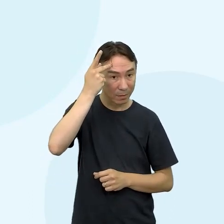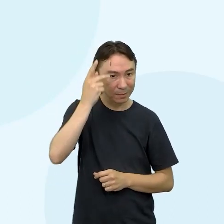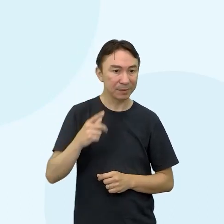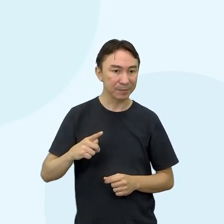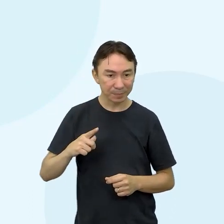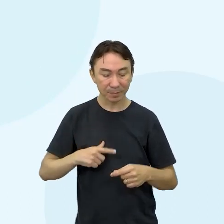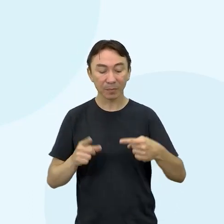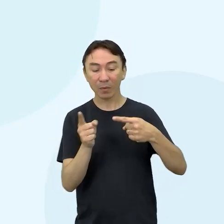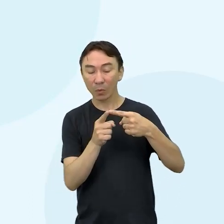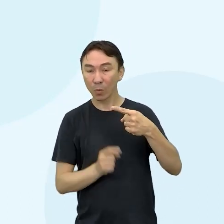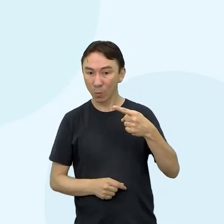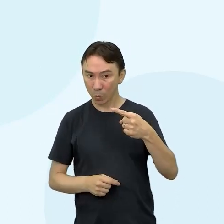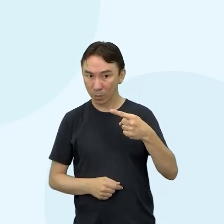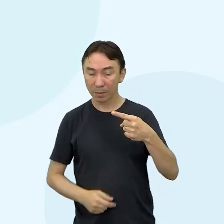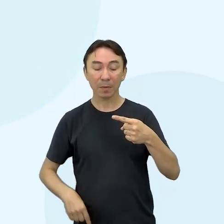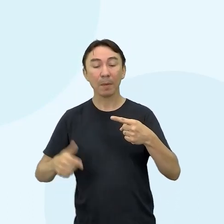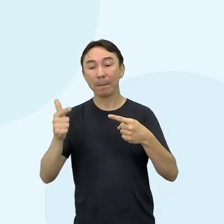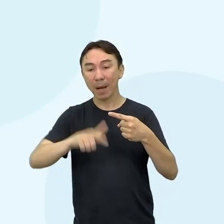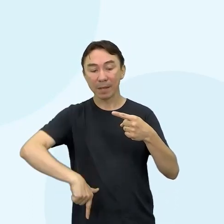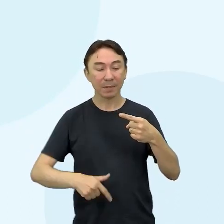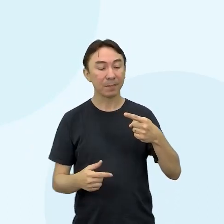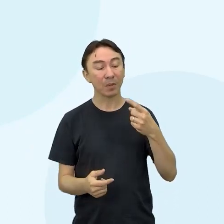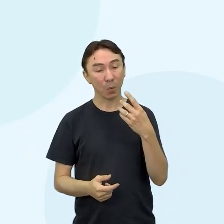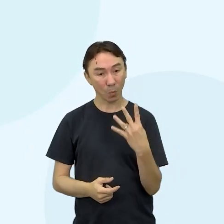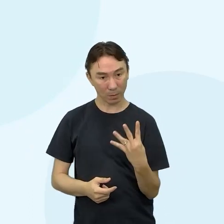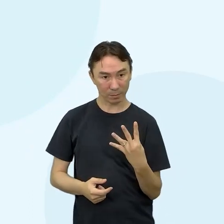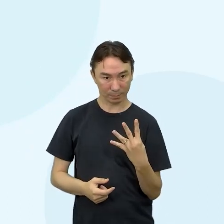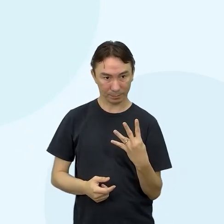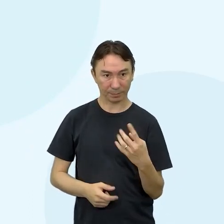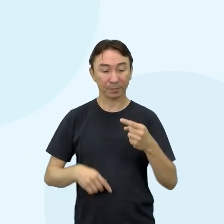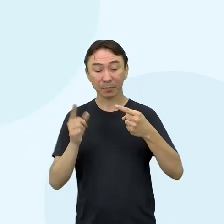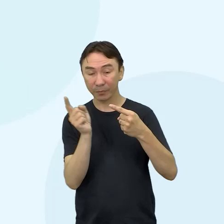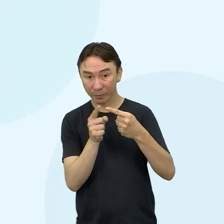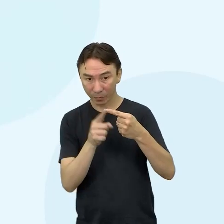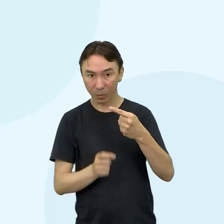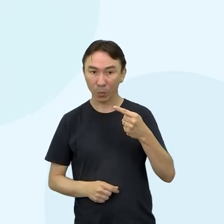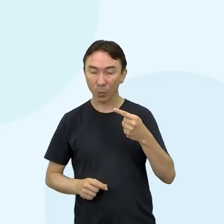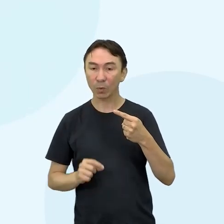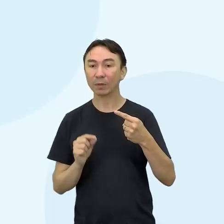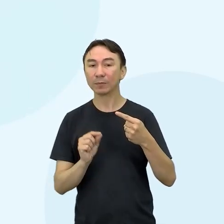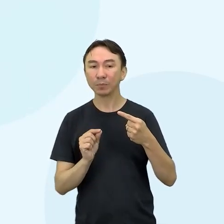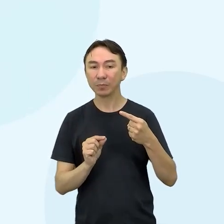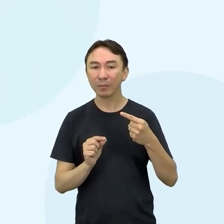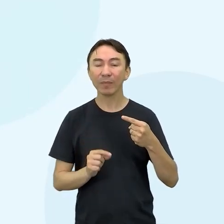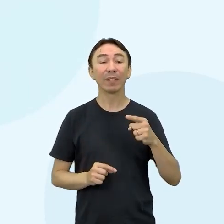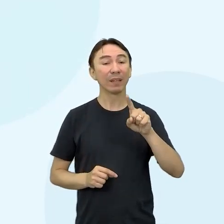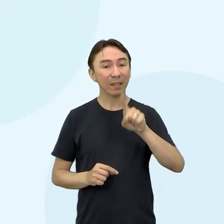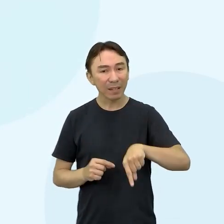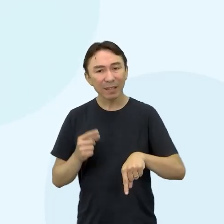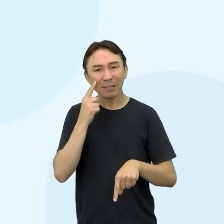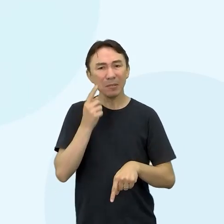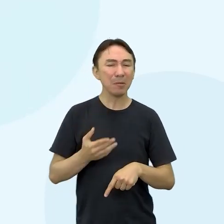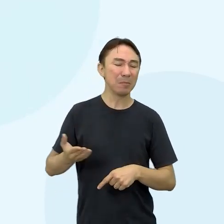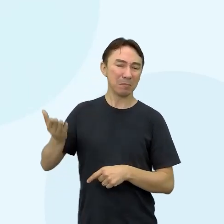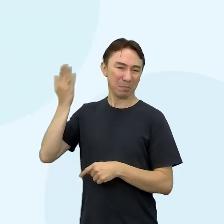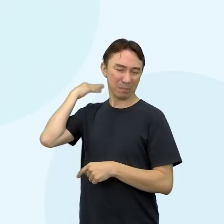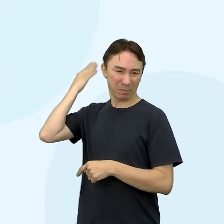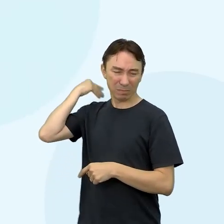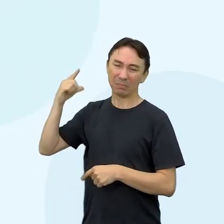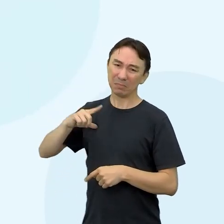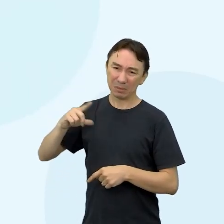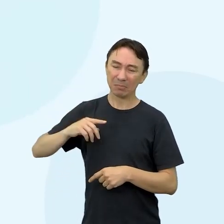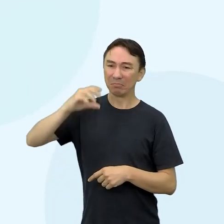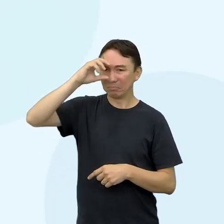específicas, a competência 1 e a 4. A 1, valorizar e utilizar os conhecimentos historicamente construídos sobre o mundo